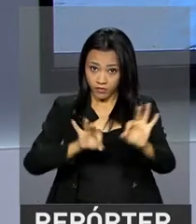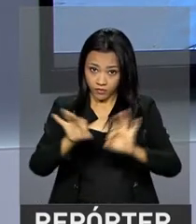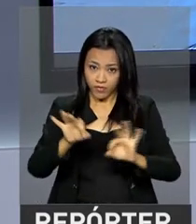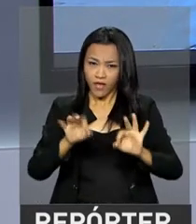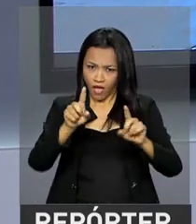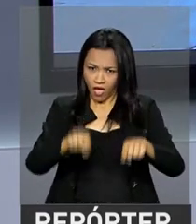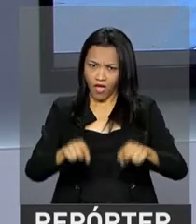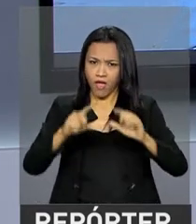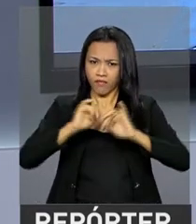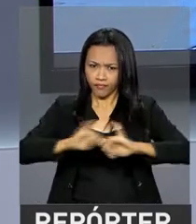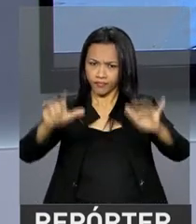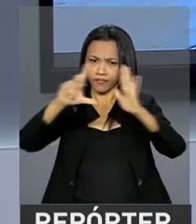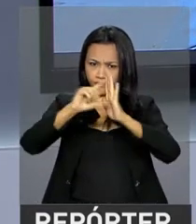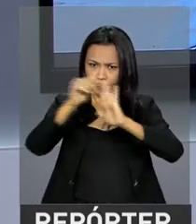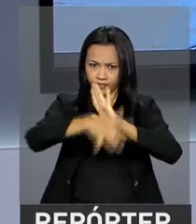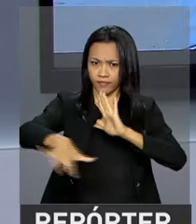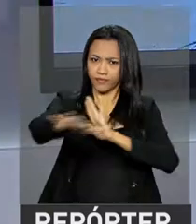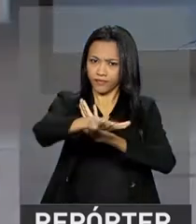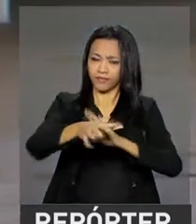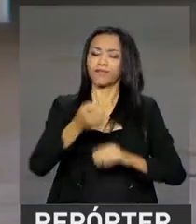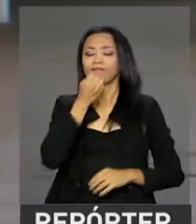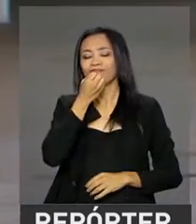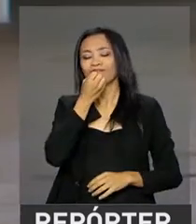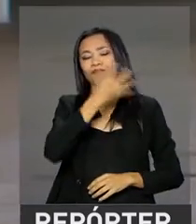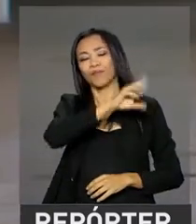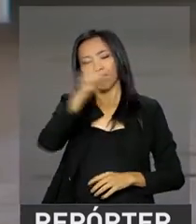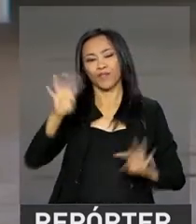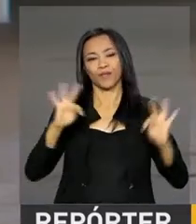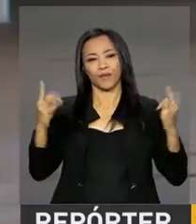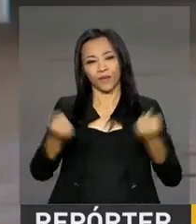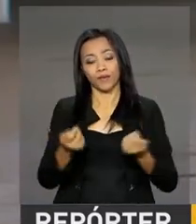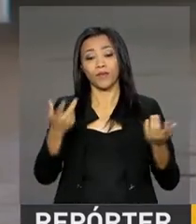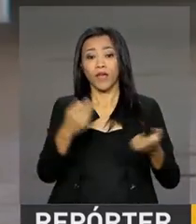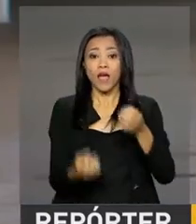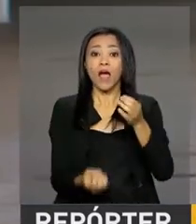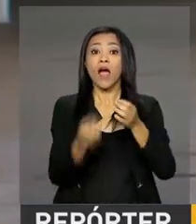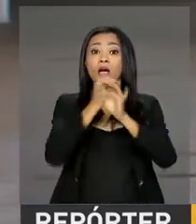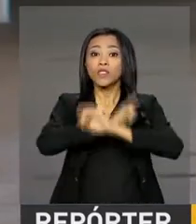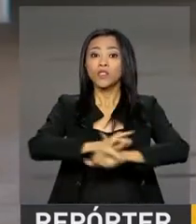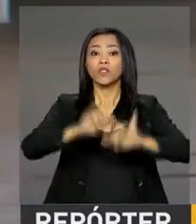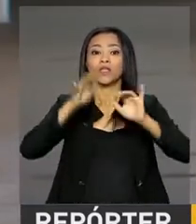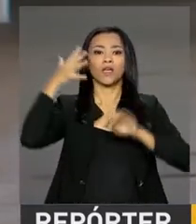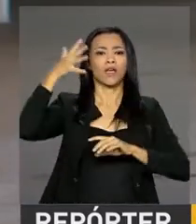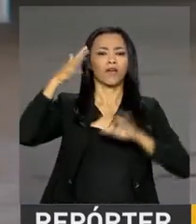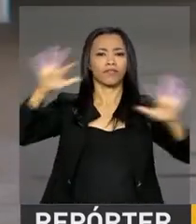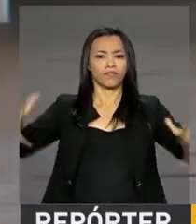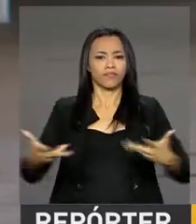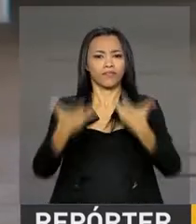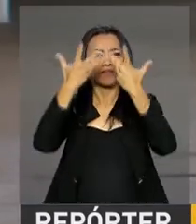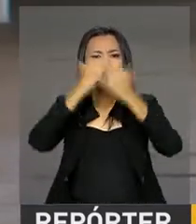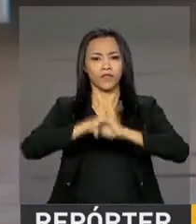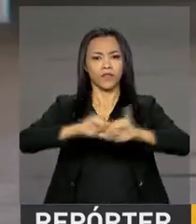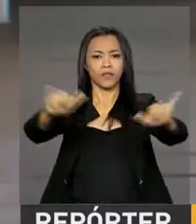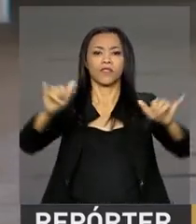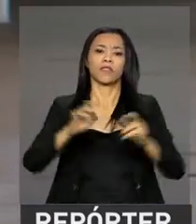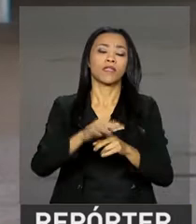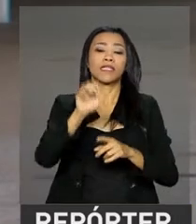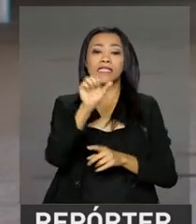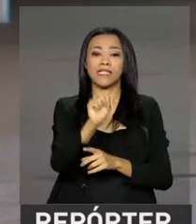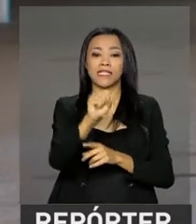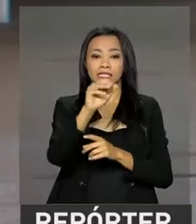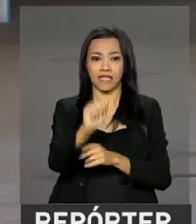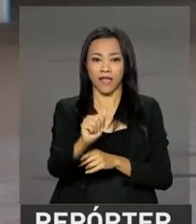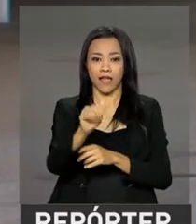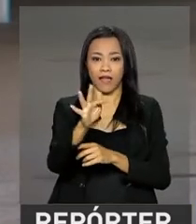mancha é leandro bom dia a todos a cerimônia de lançamento do plano safra da agricultura familiar 2010 17 em 2020